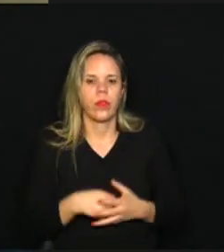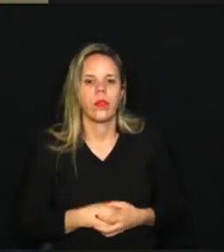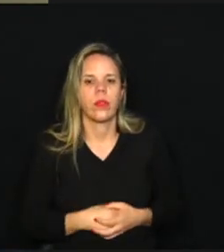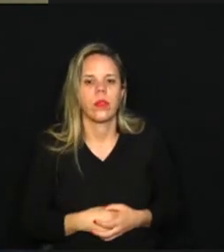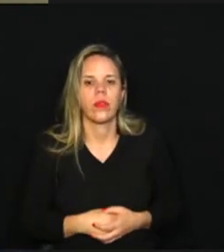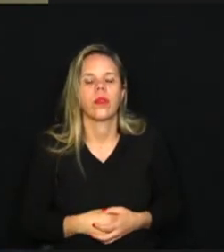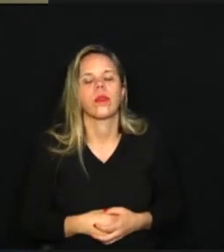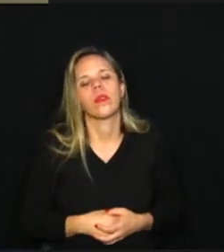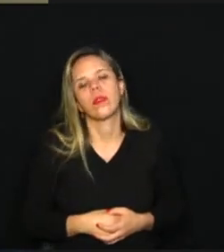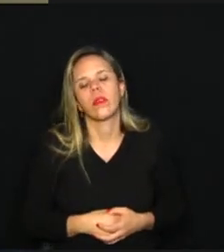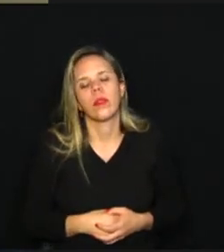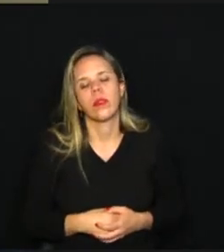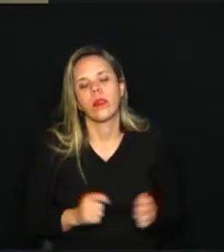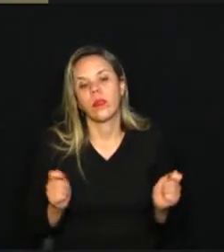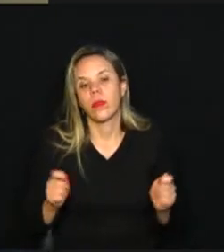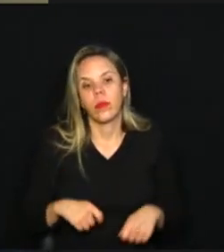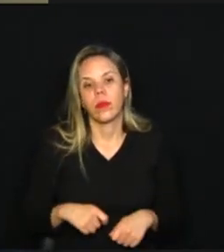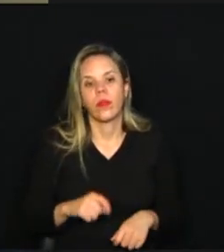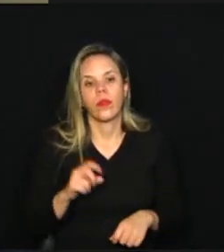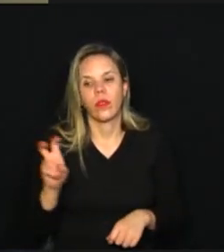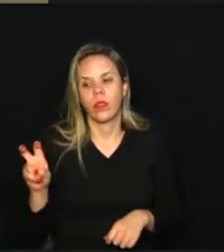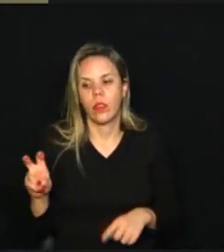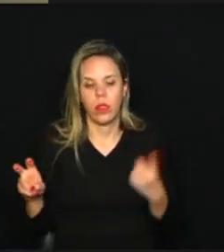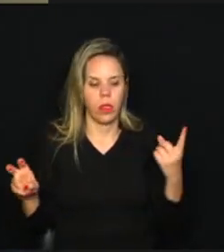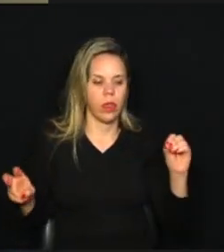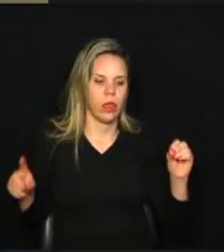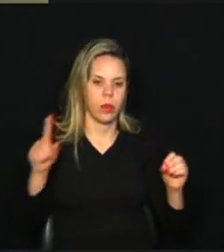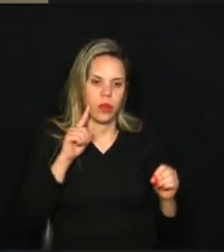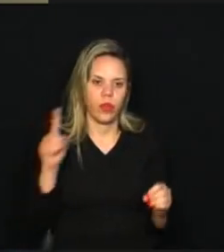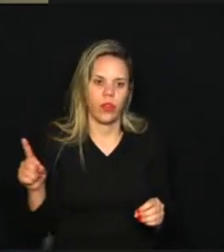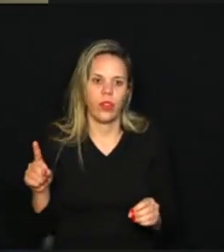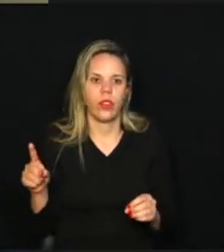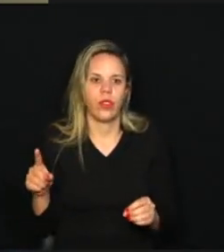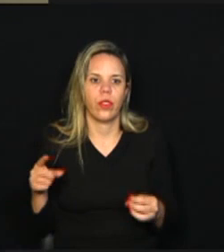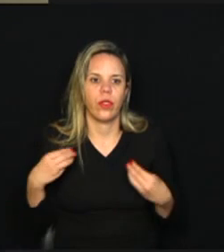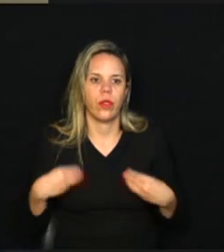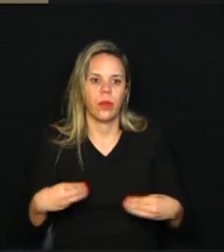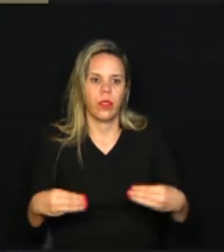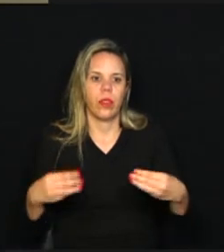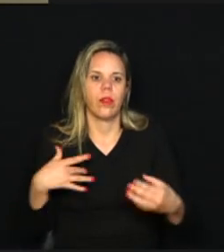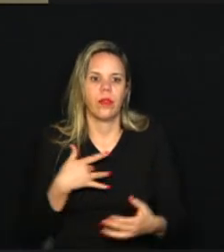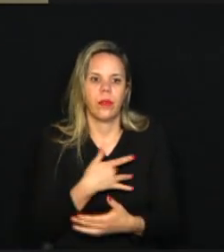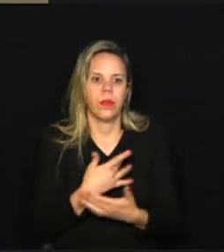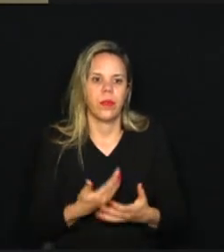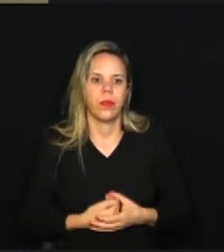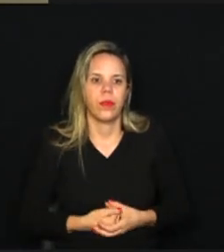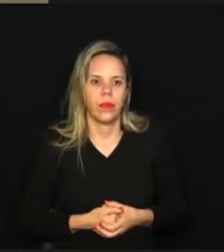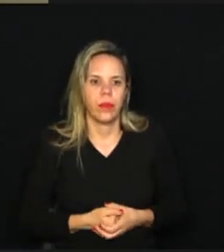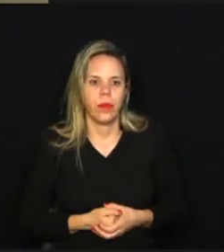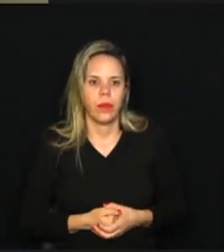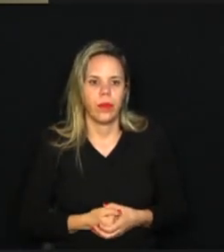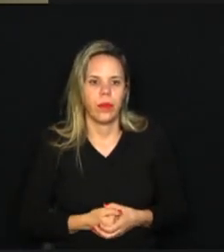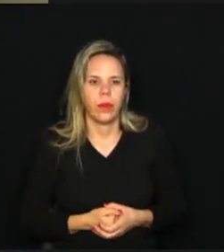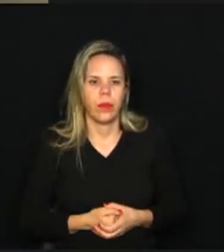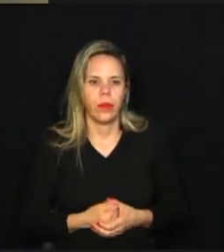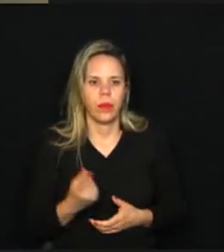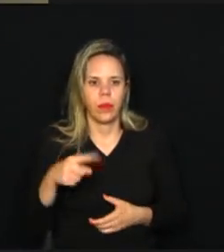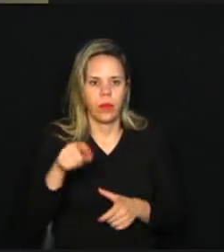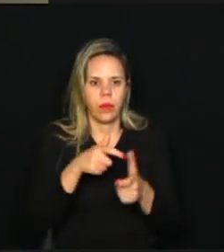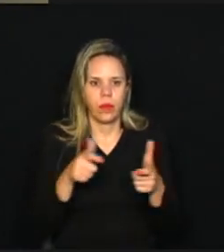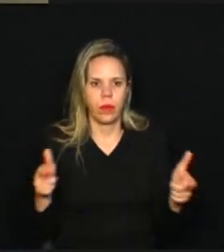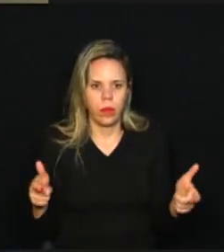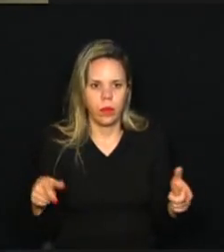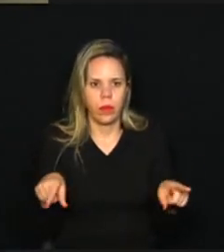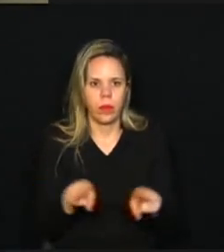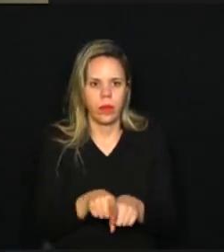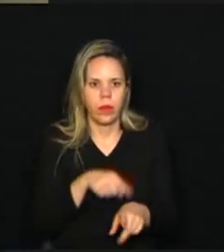ele coloca essa possibilidade do 5º ao 10º dia, o guia do Ministério da Saúde. Né? E aí você amplia